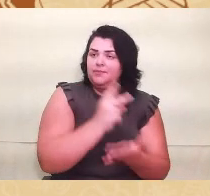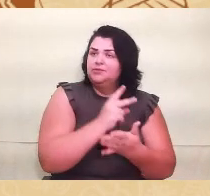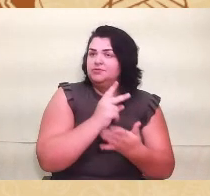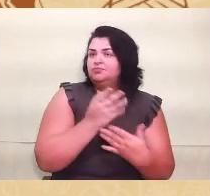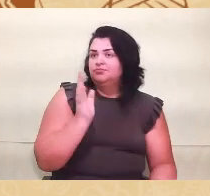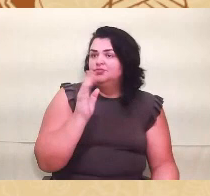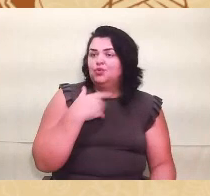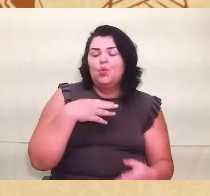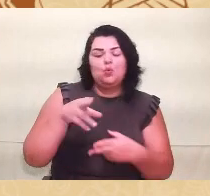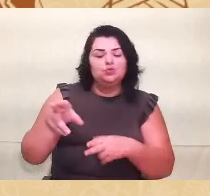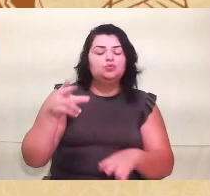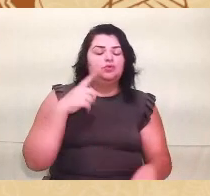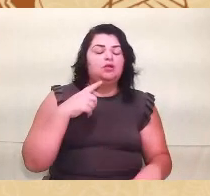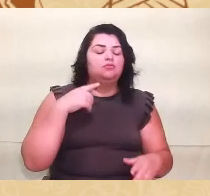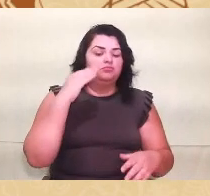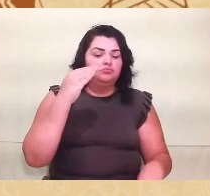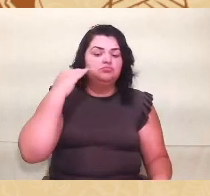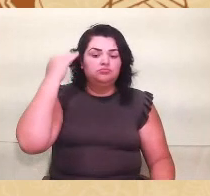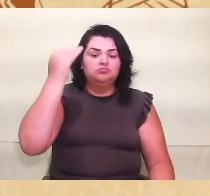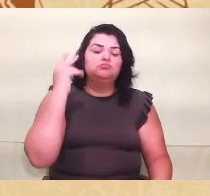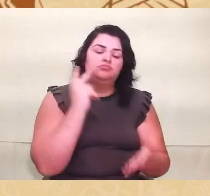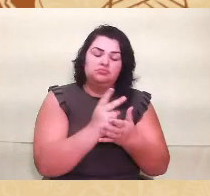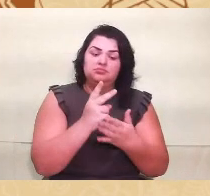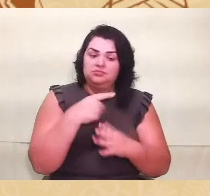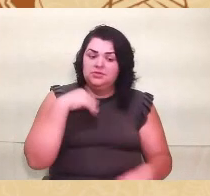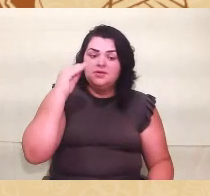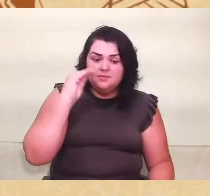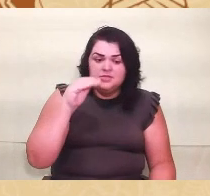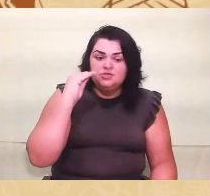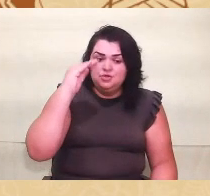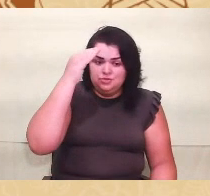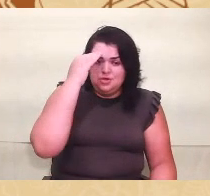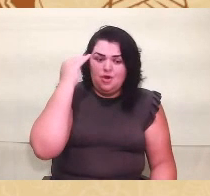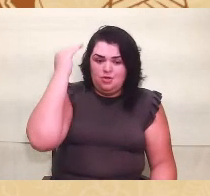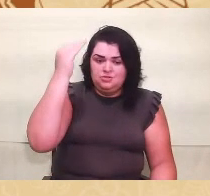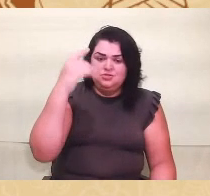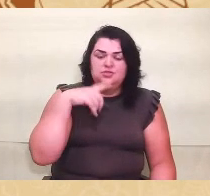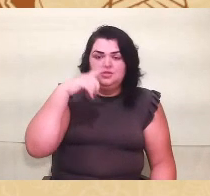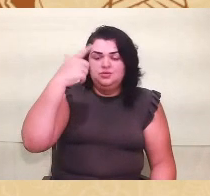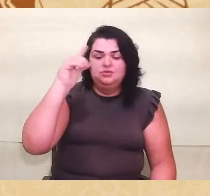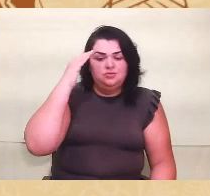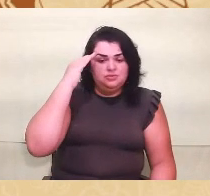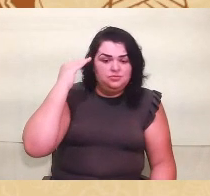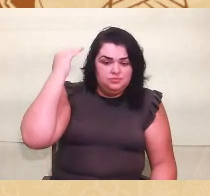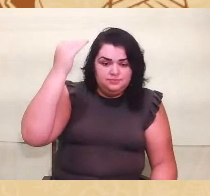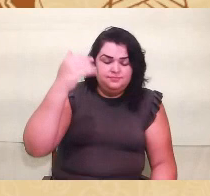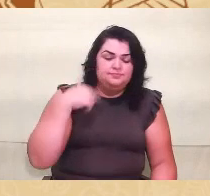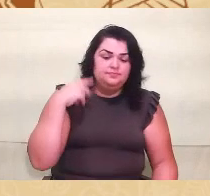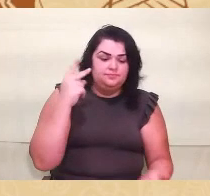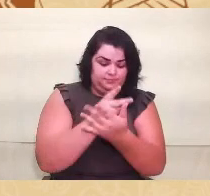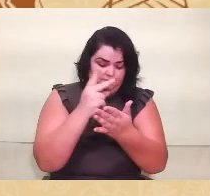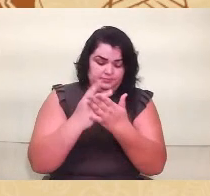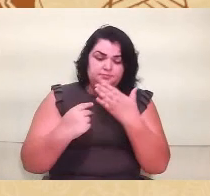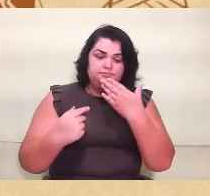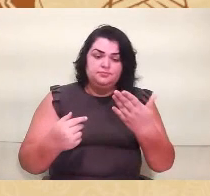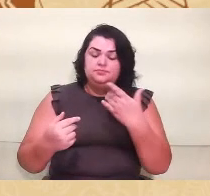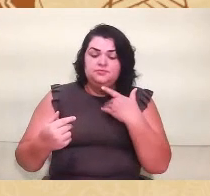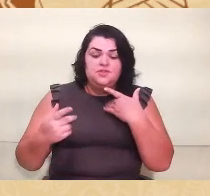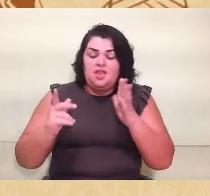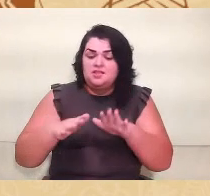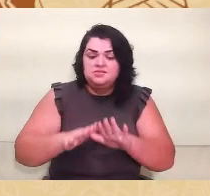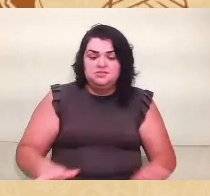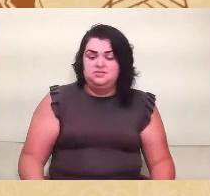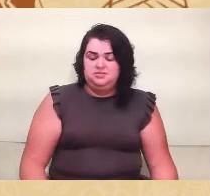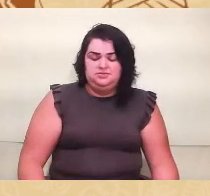sendo indolente, vou continuar sendo preguiçoso na sua lógica, porque eu trabalho em outra lógica. Nós vamos continuar sendo o que nós somos. A